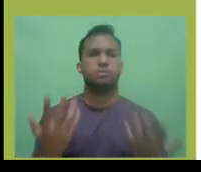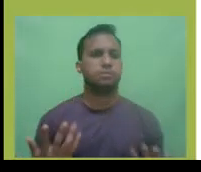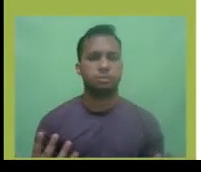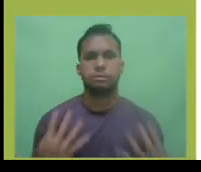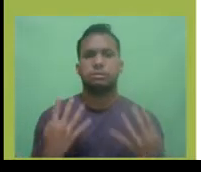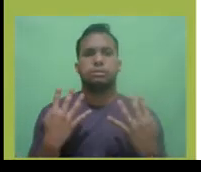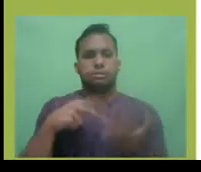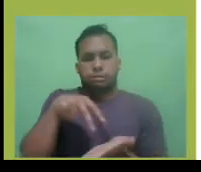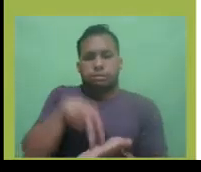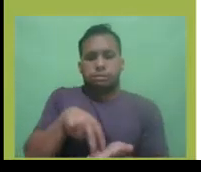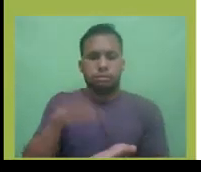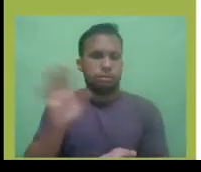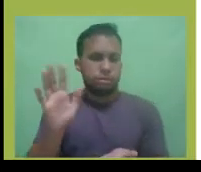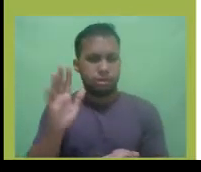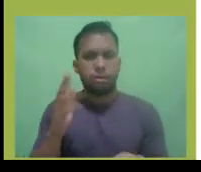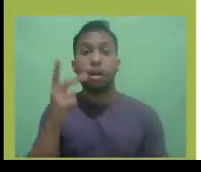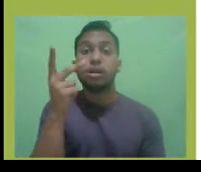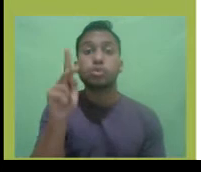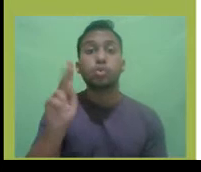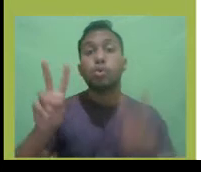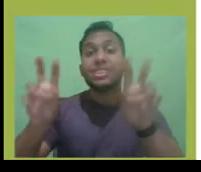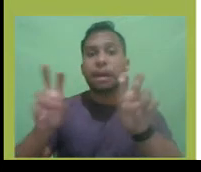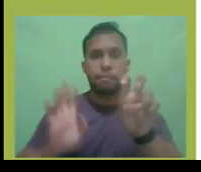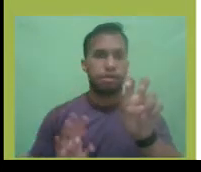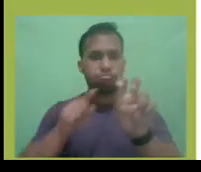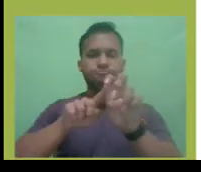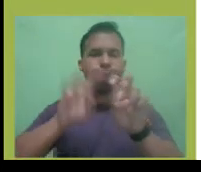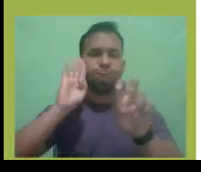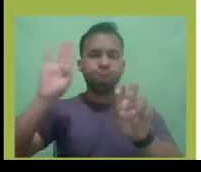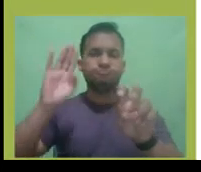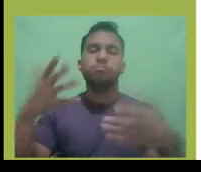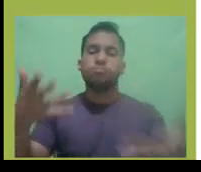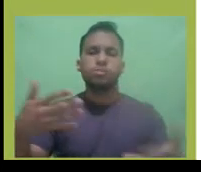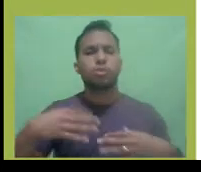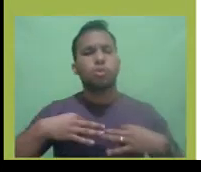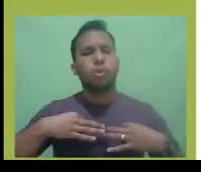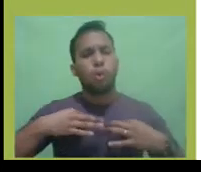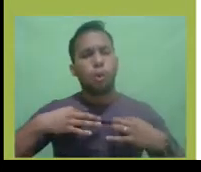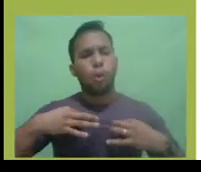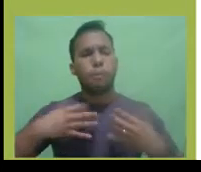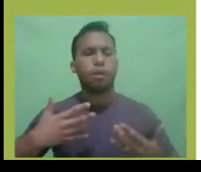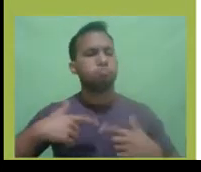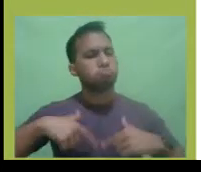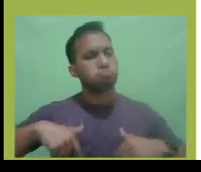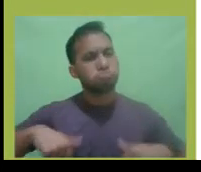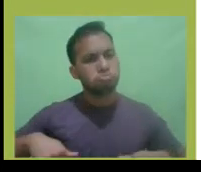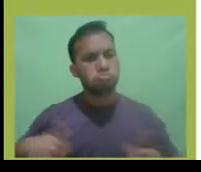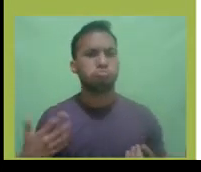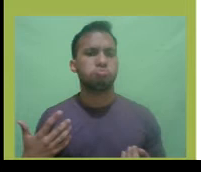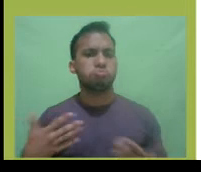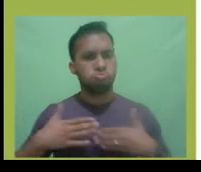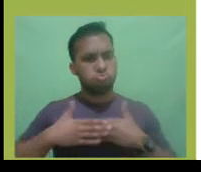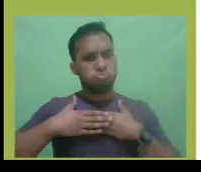apresentação. A sua apresentação, o seu conteúdo, os seus resultados. Então procure usar uma roupa mais neutra que não